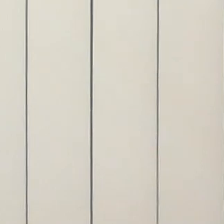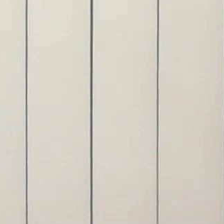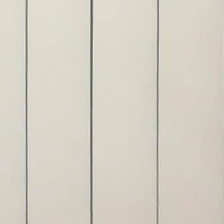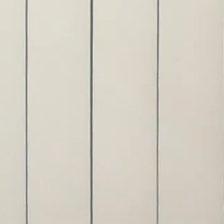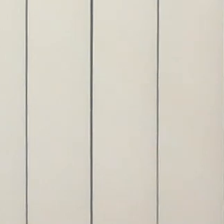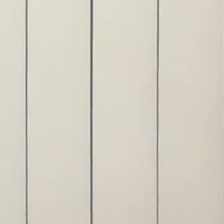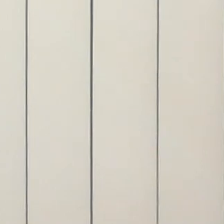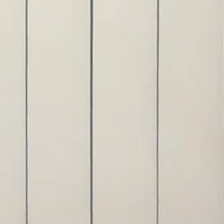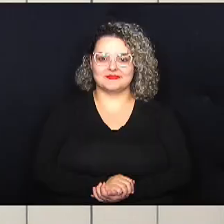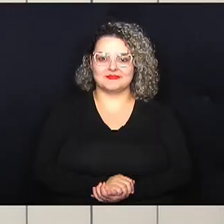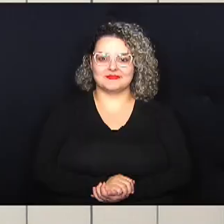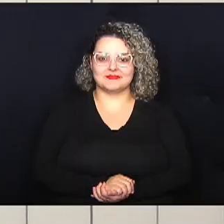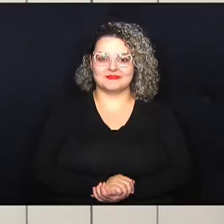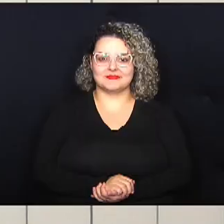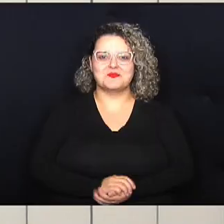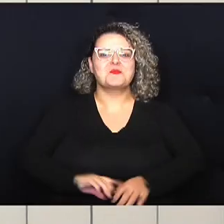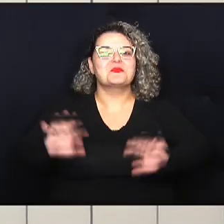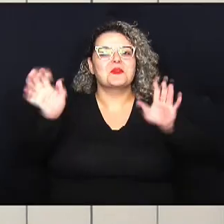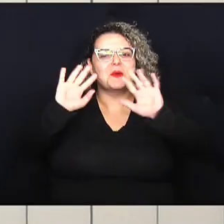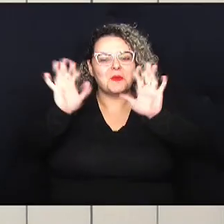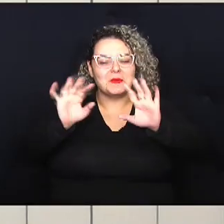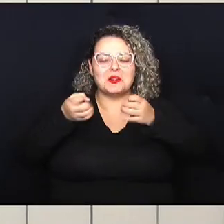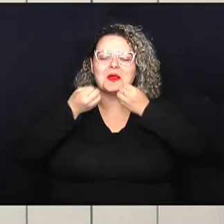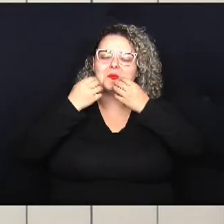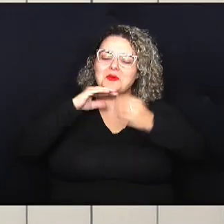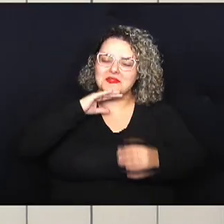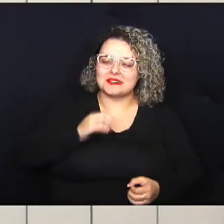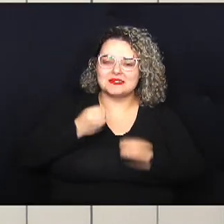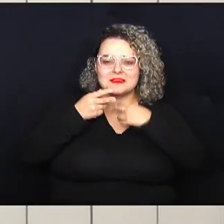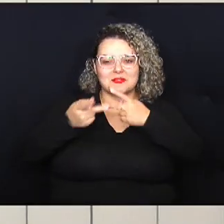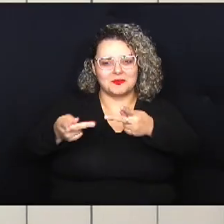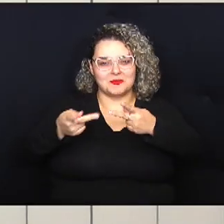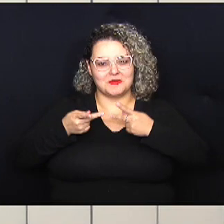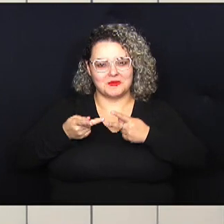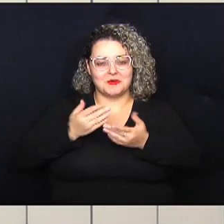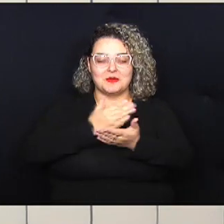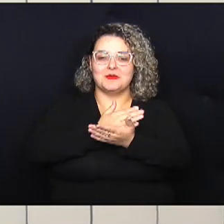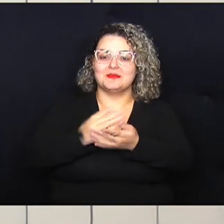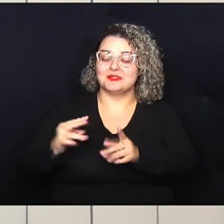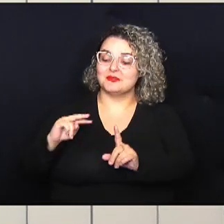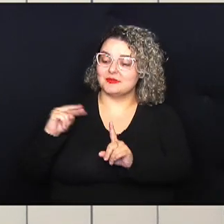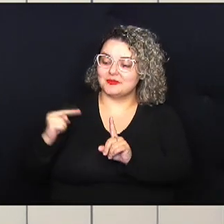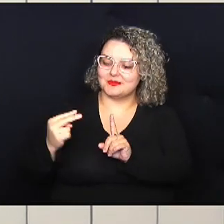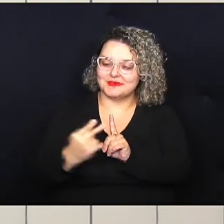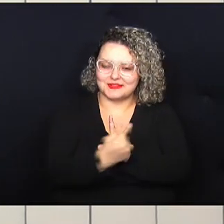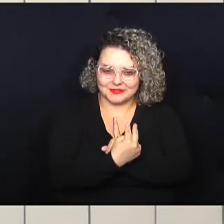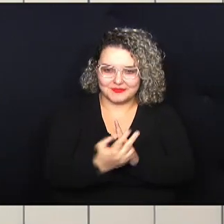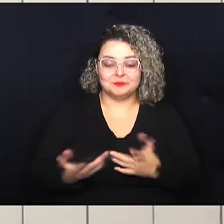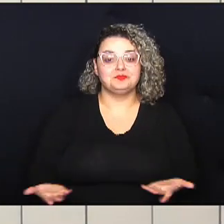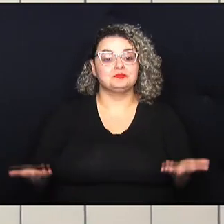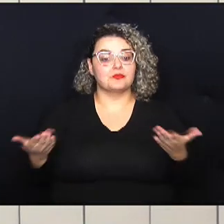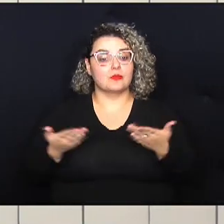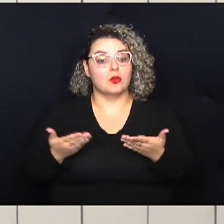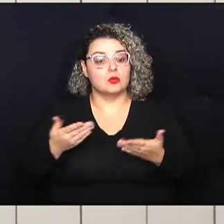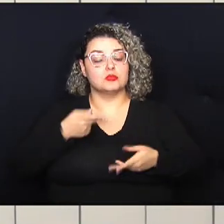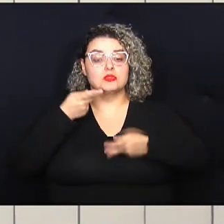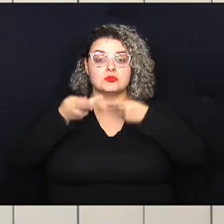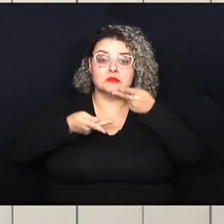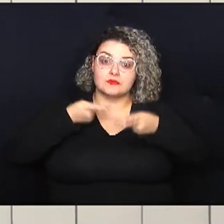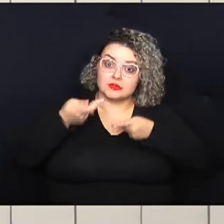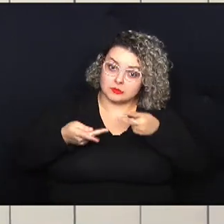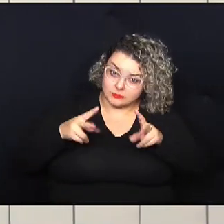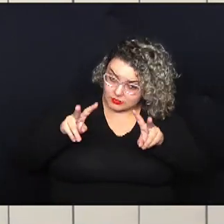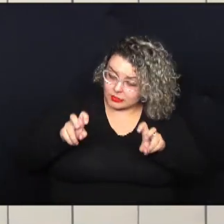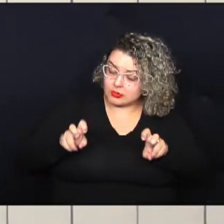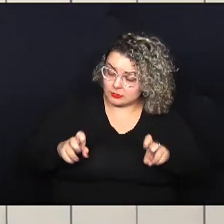Olá, boa tarde, seja bem-vindo. Estamos começando o nosso Ponto de Vista. Hoje nós vamos falar sobre um assunto